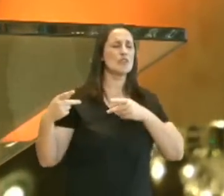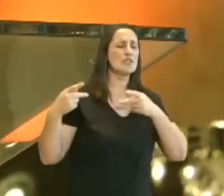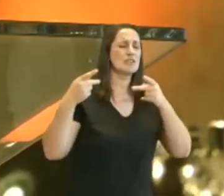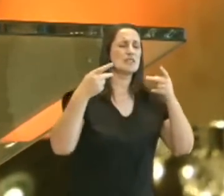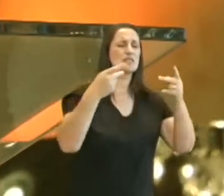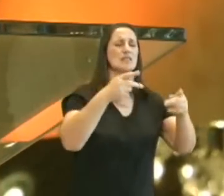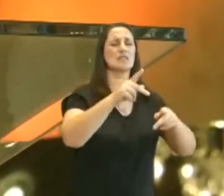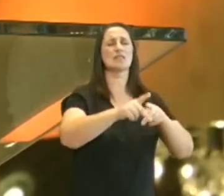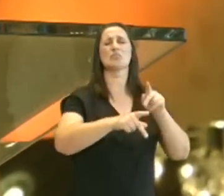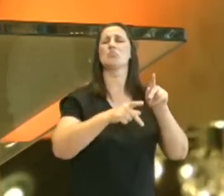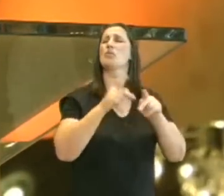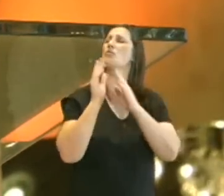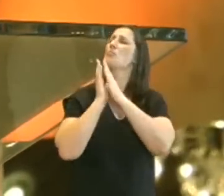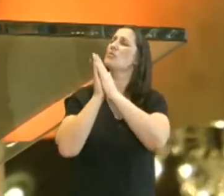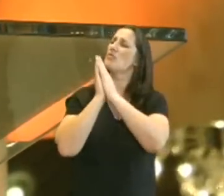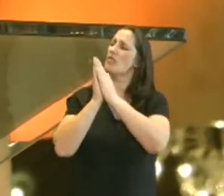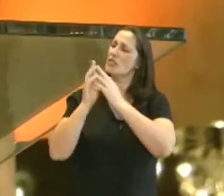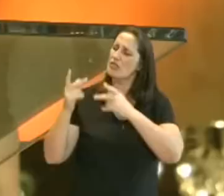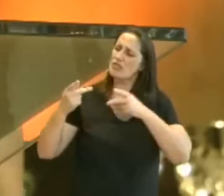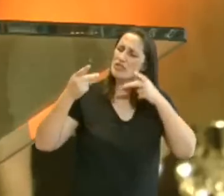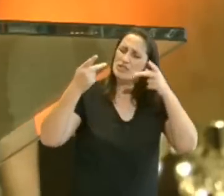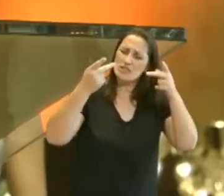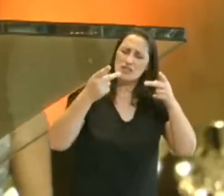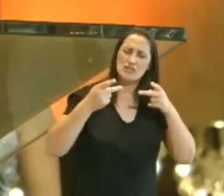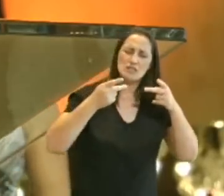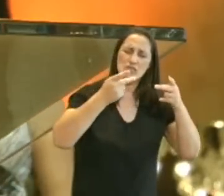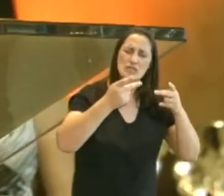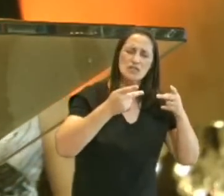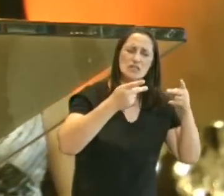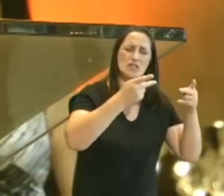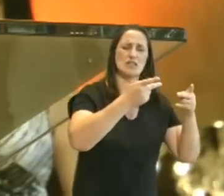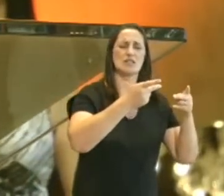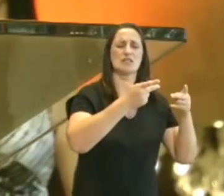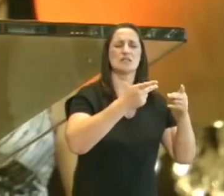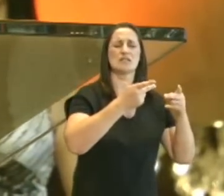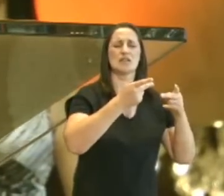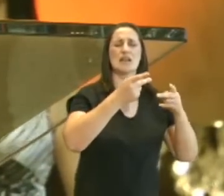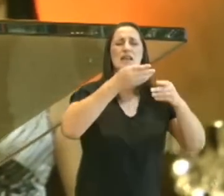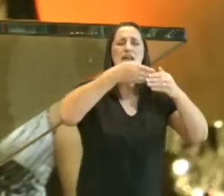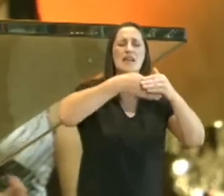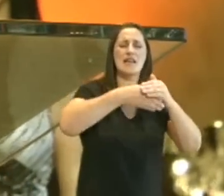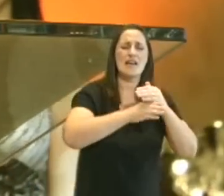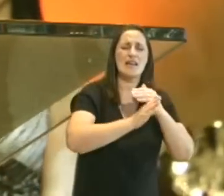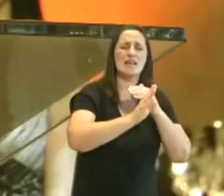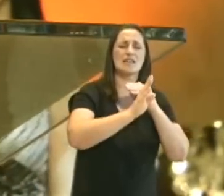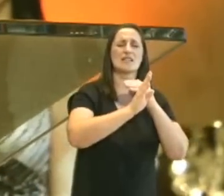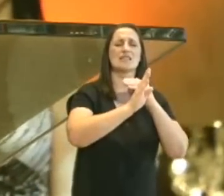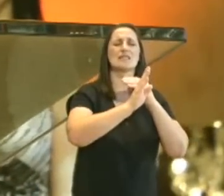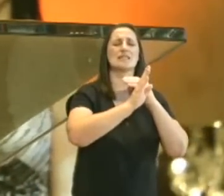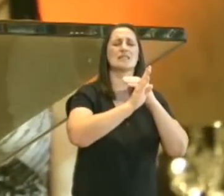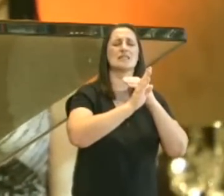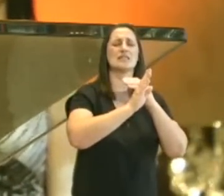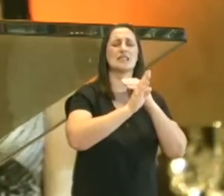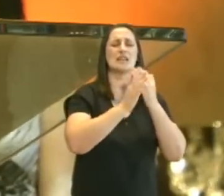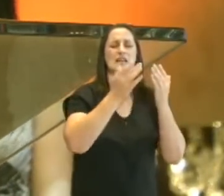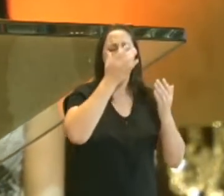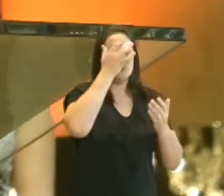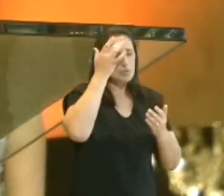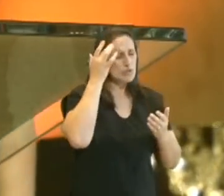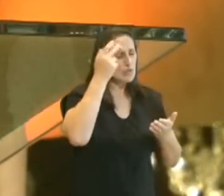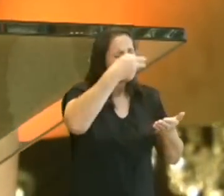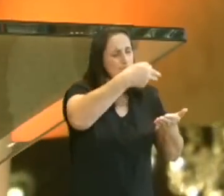Teu povo, visita o Teu povo, Senhor. Entra agora, Senhor, com aqueles que estão